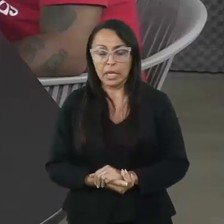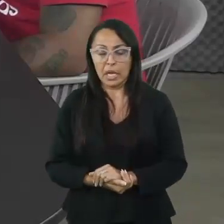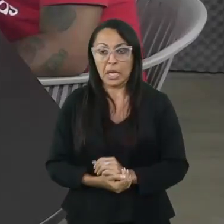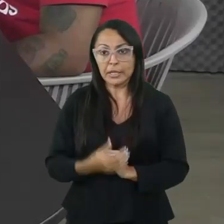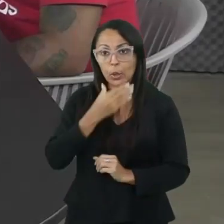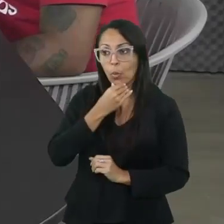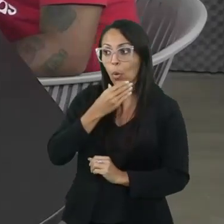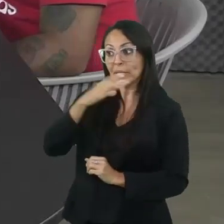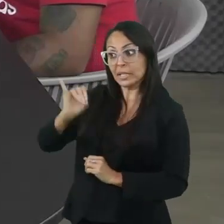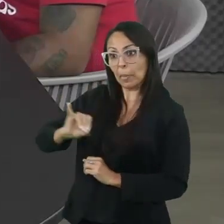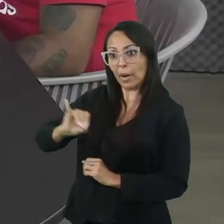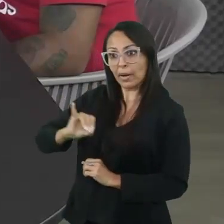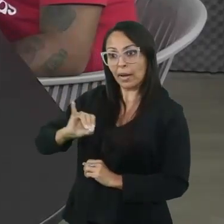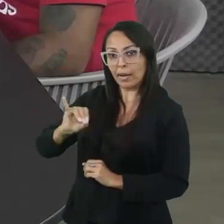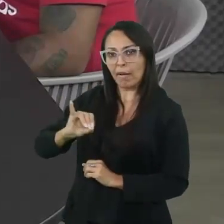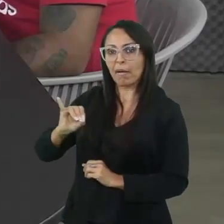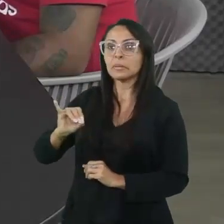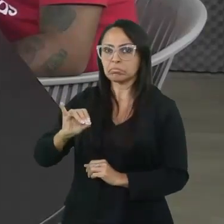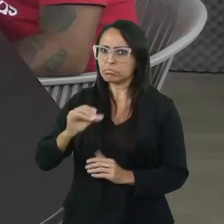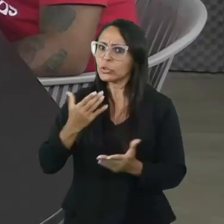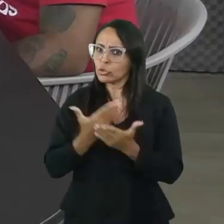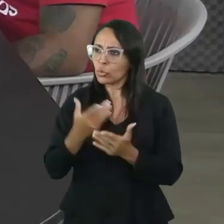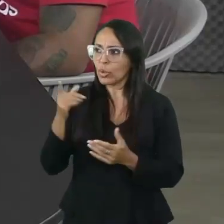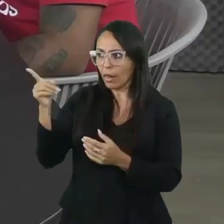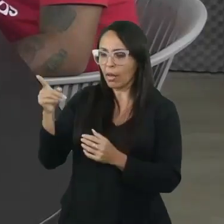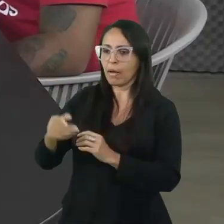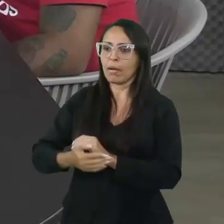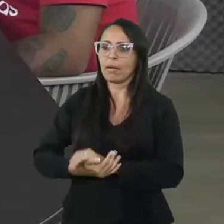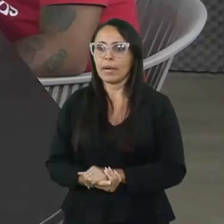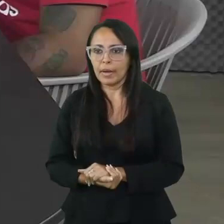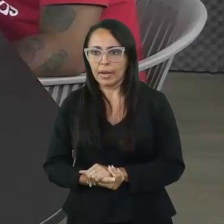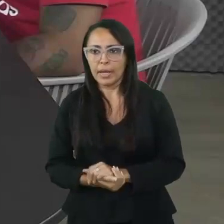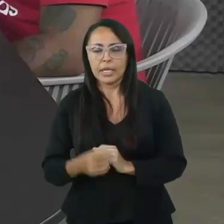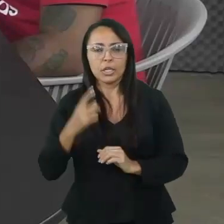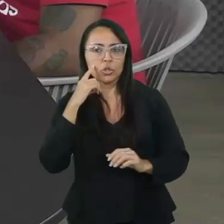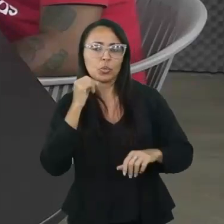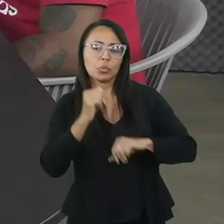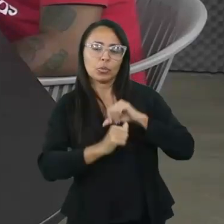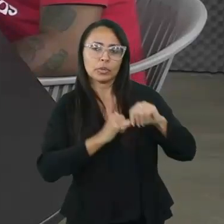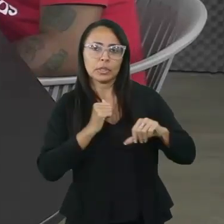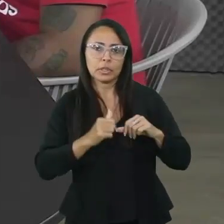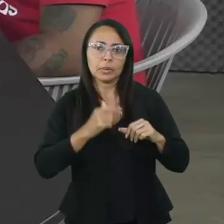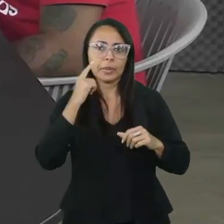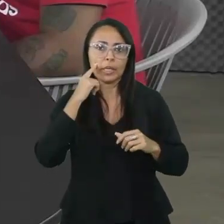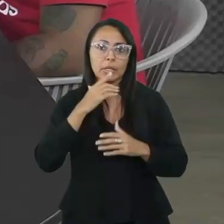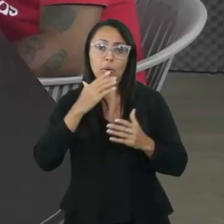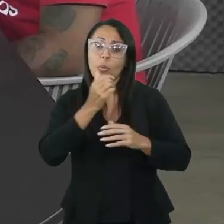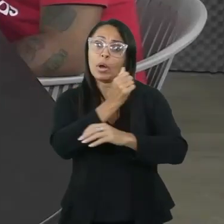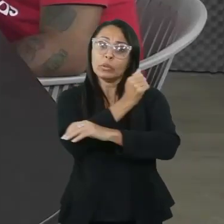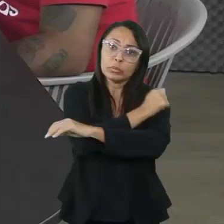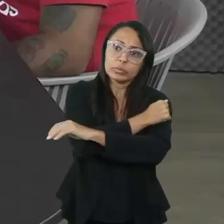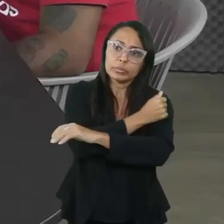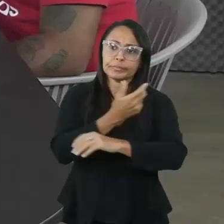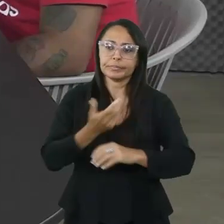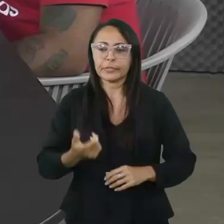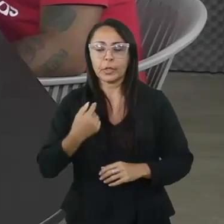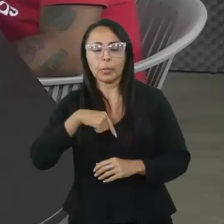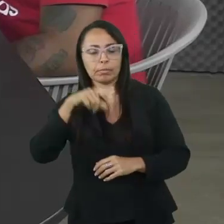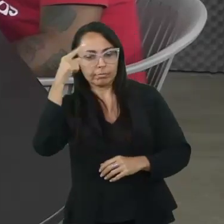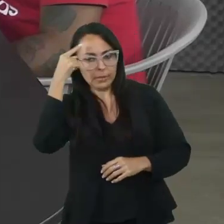Itamaracá lá. É mesmo. Longeão, né? Pois é. Isso muda a configuração do alunado. E aí, eu